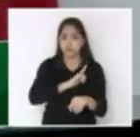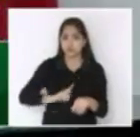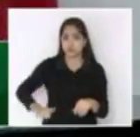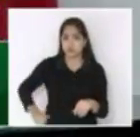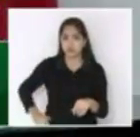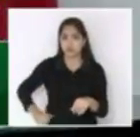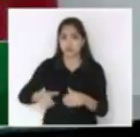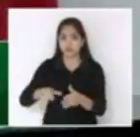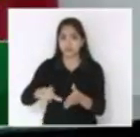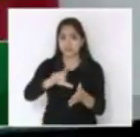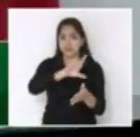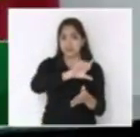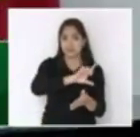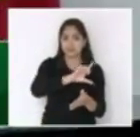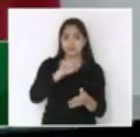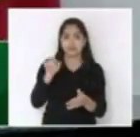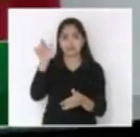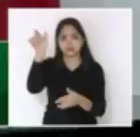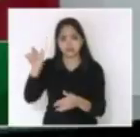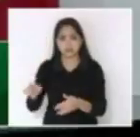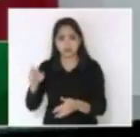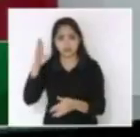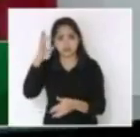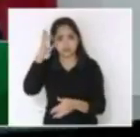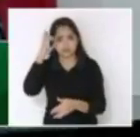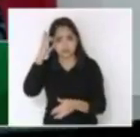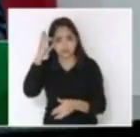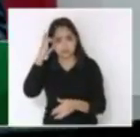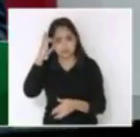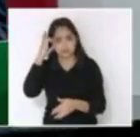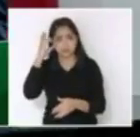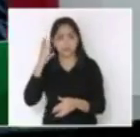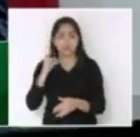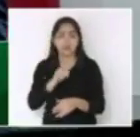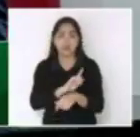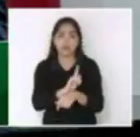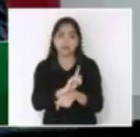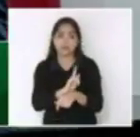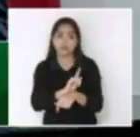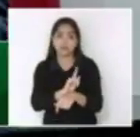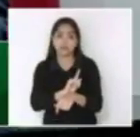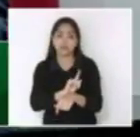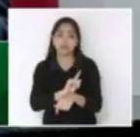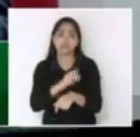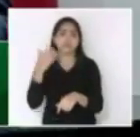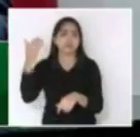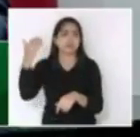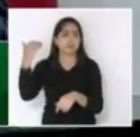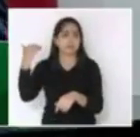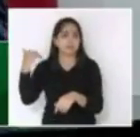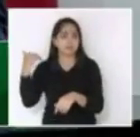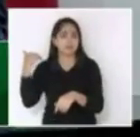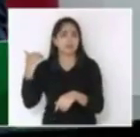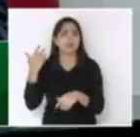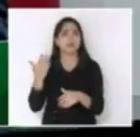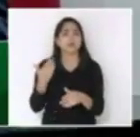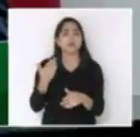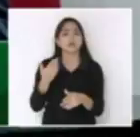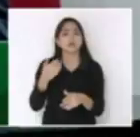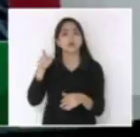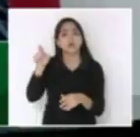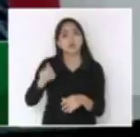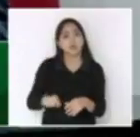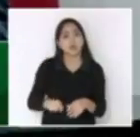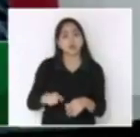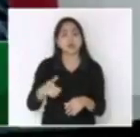João Raimundo Colombo, deputado João Amin, né? A gestão E nós podemos citar do ex-governador Pedro